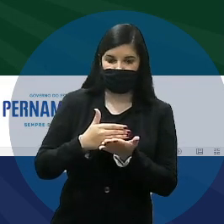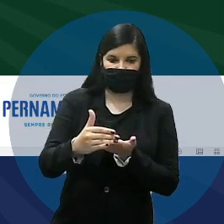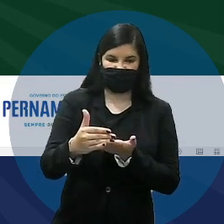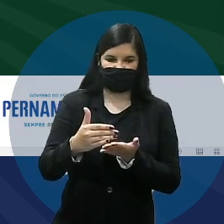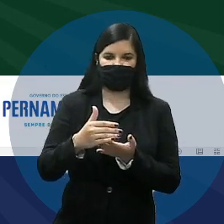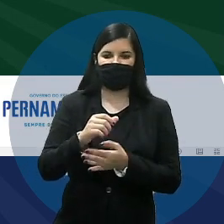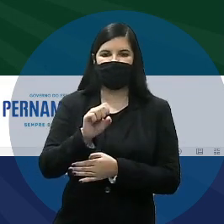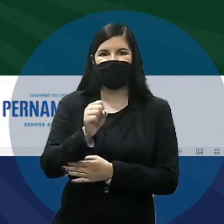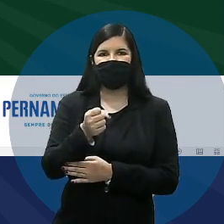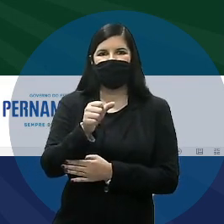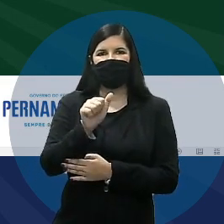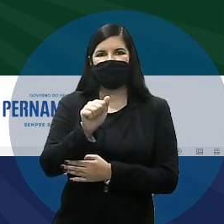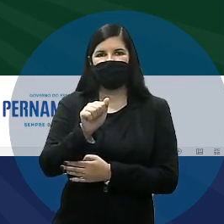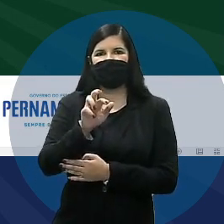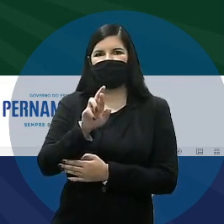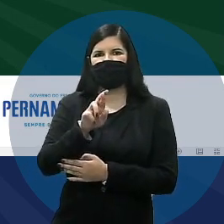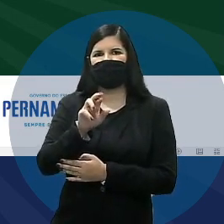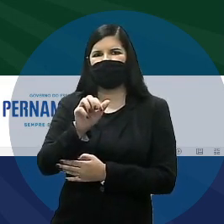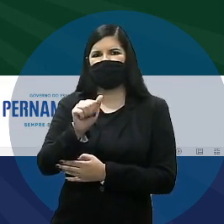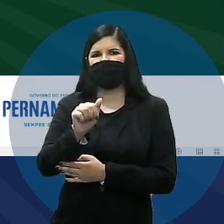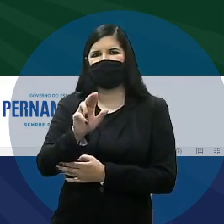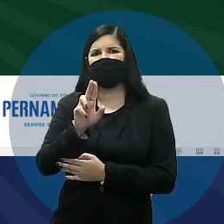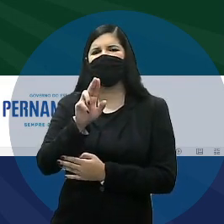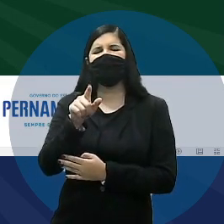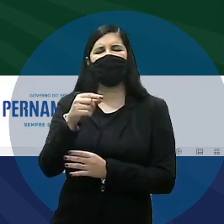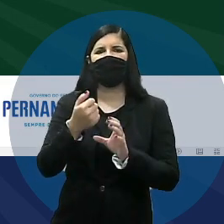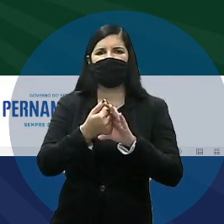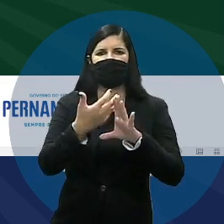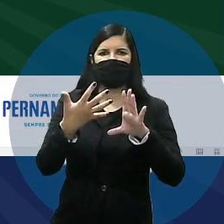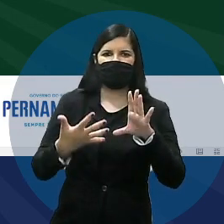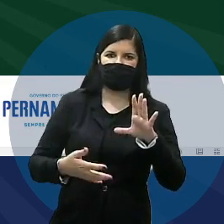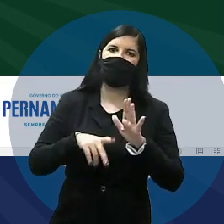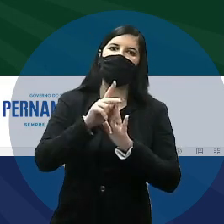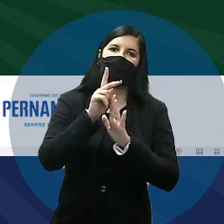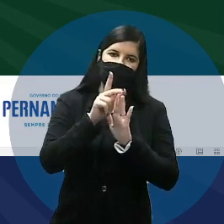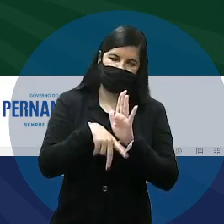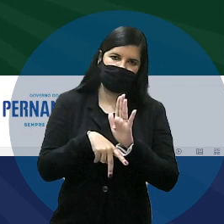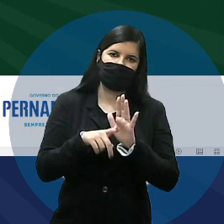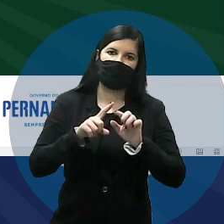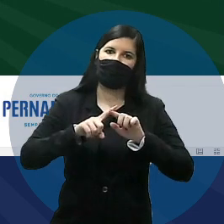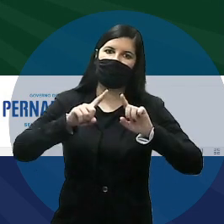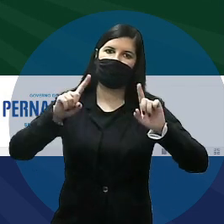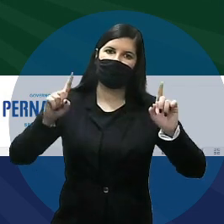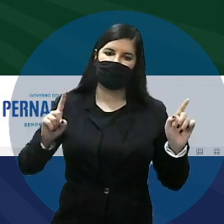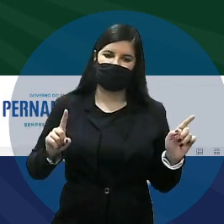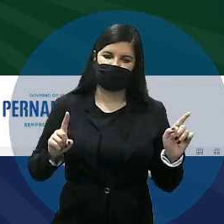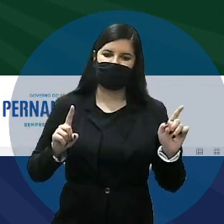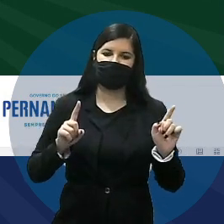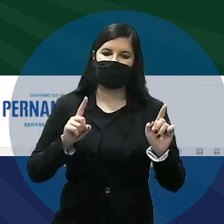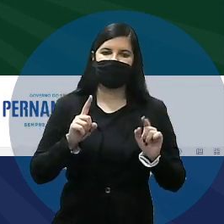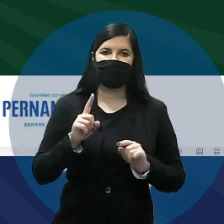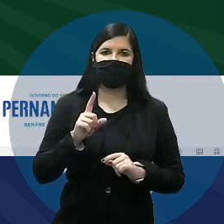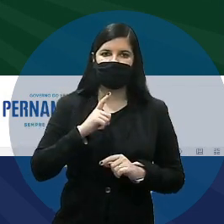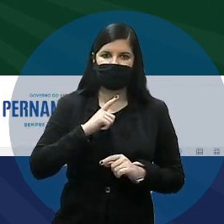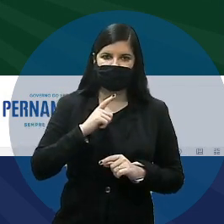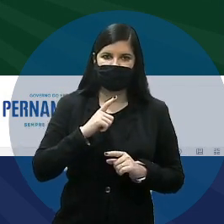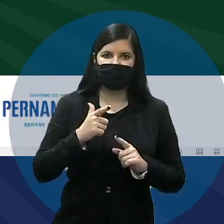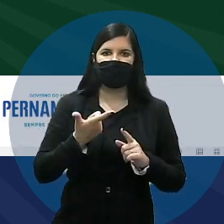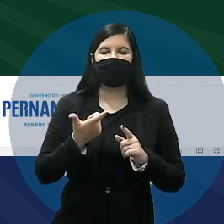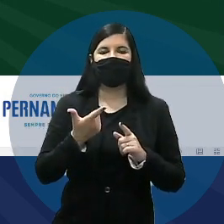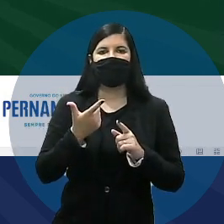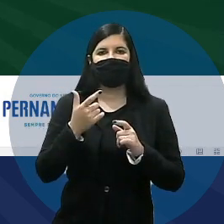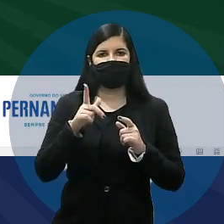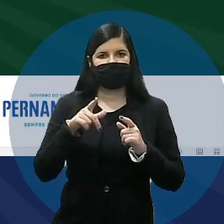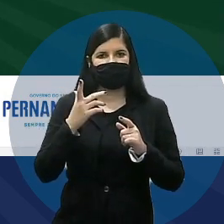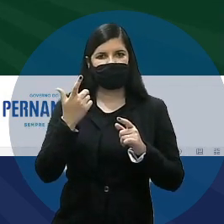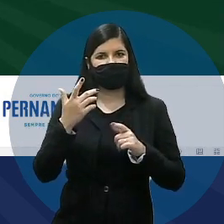Sarau EREMPS, né, hoje ele se caracteriza como um projeto, mas que, na realidade, ele surgiu como uma ação, né,